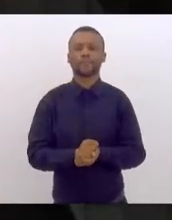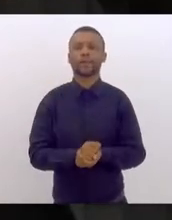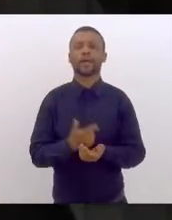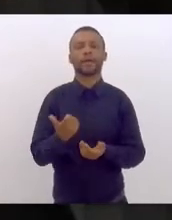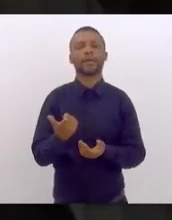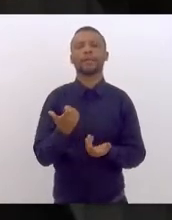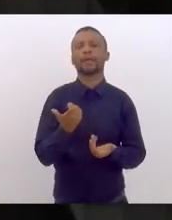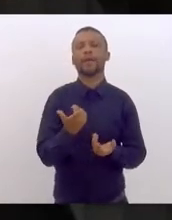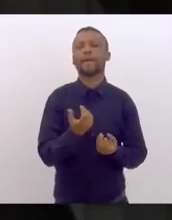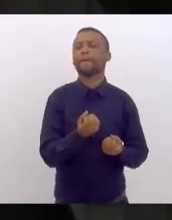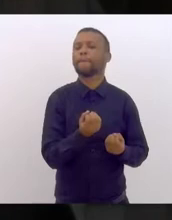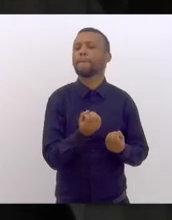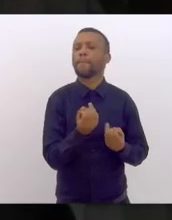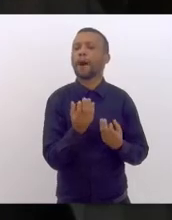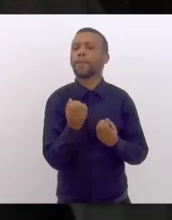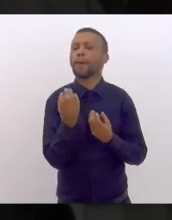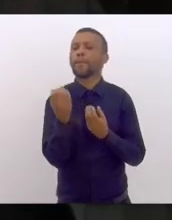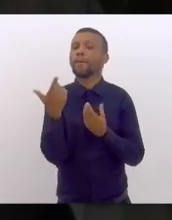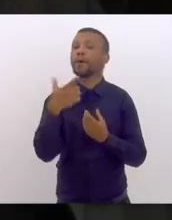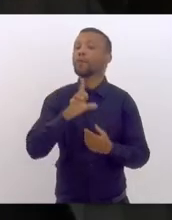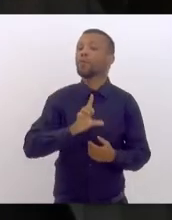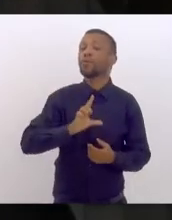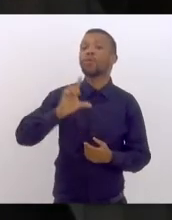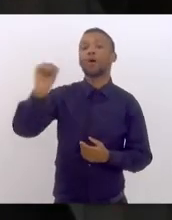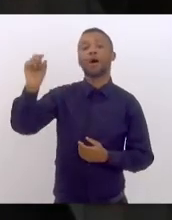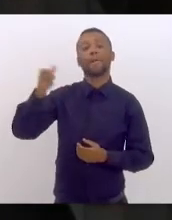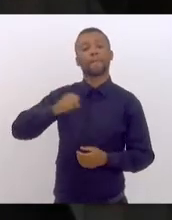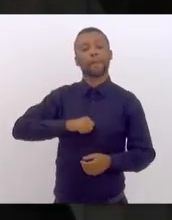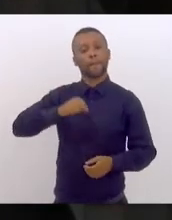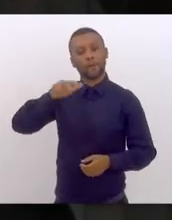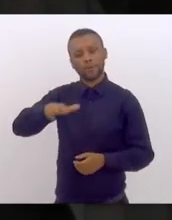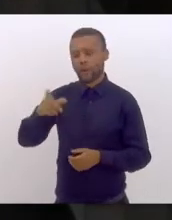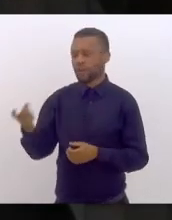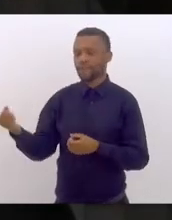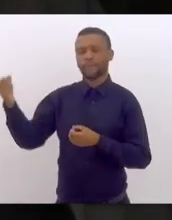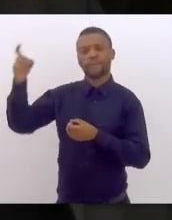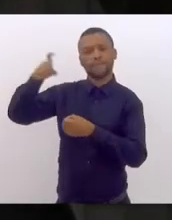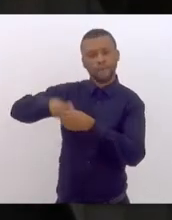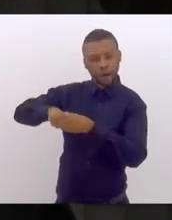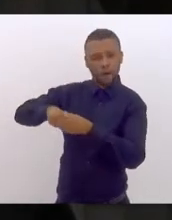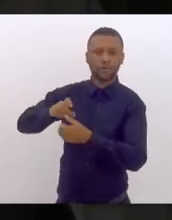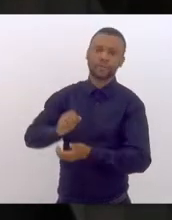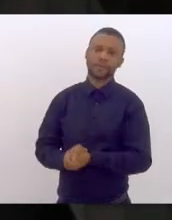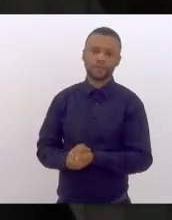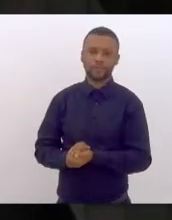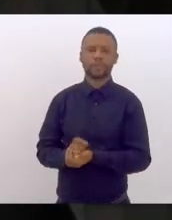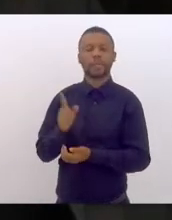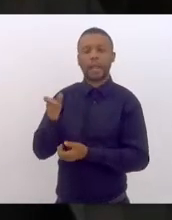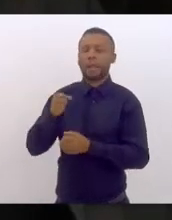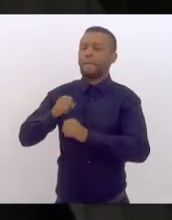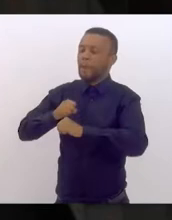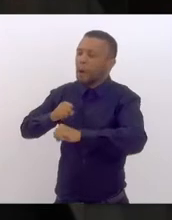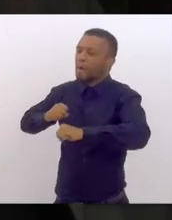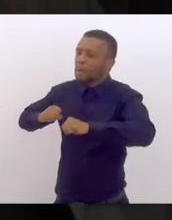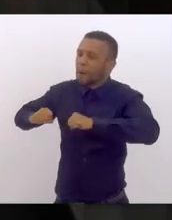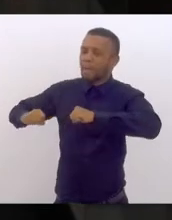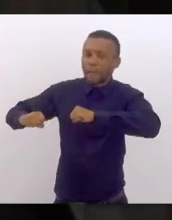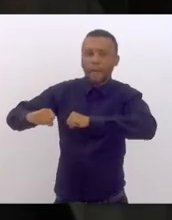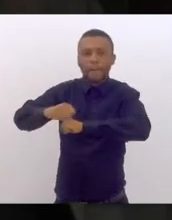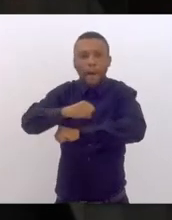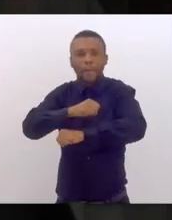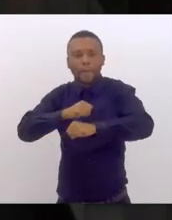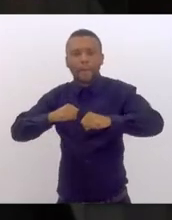de volta para Portugal lá tem que pelejar contra o seu irmão